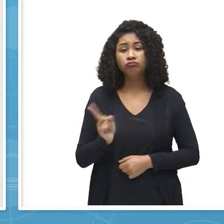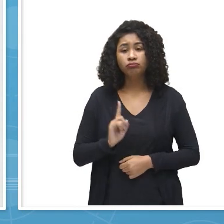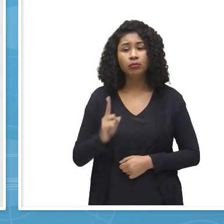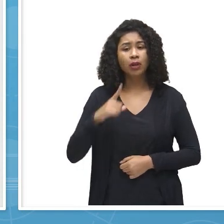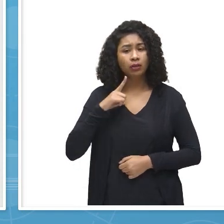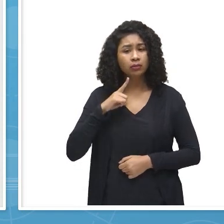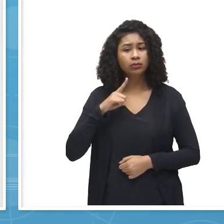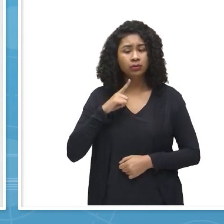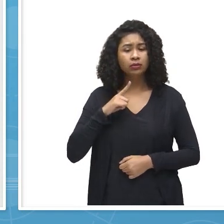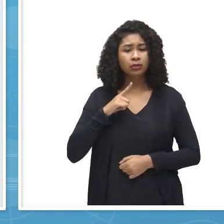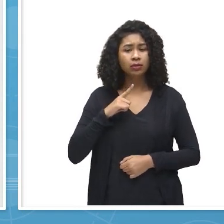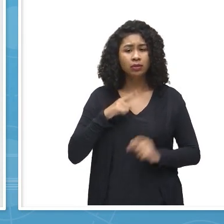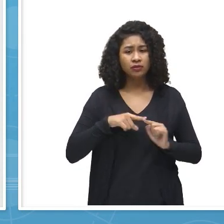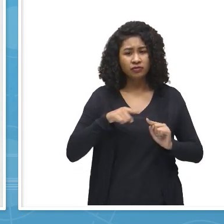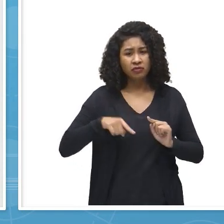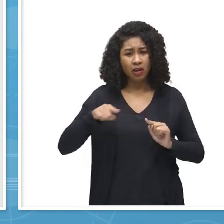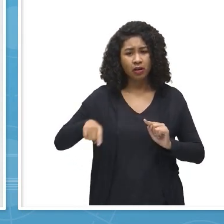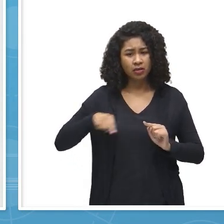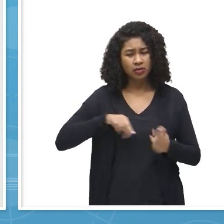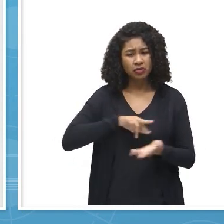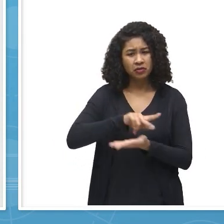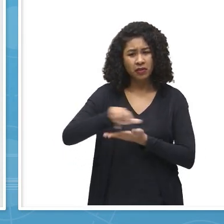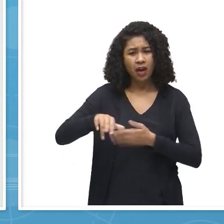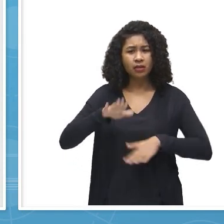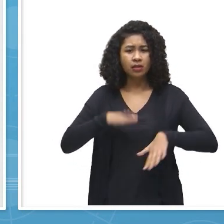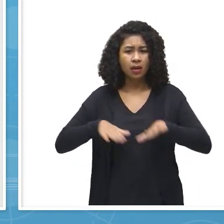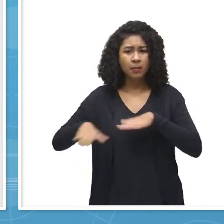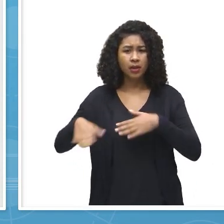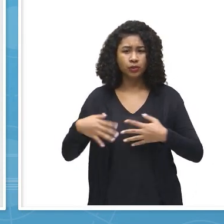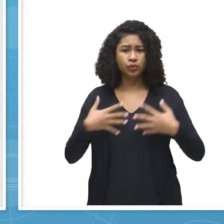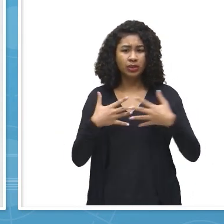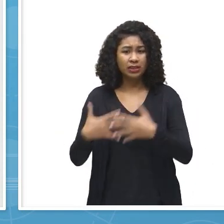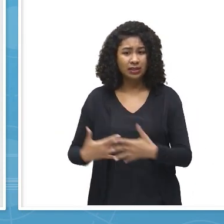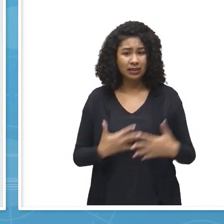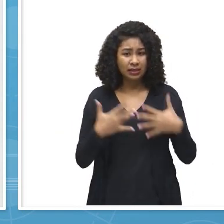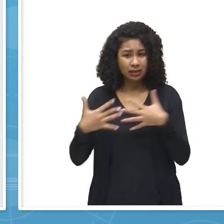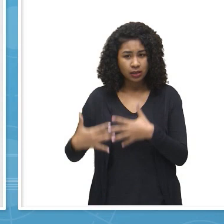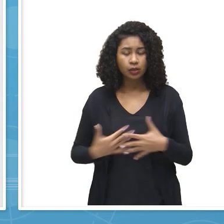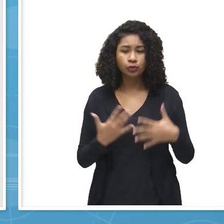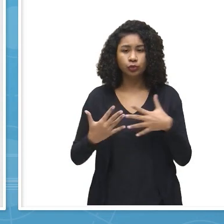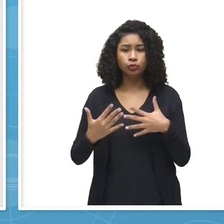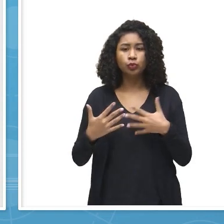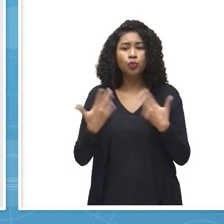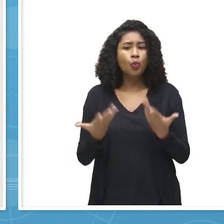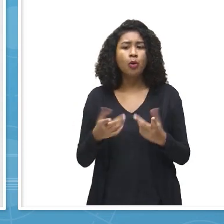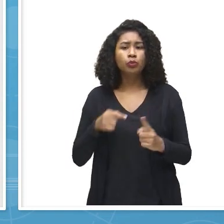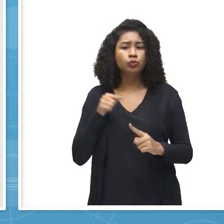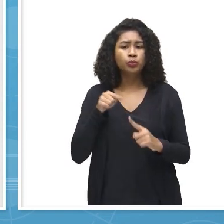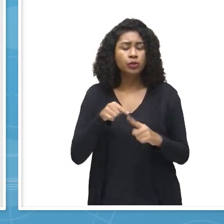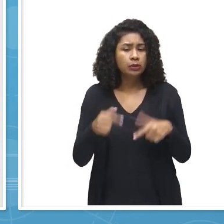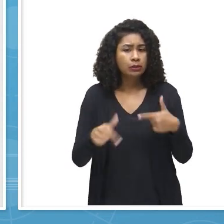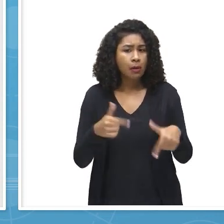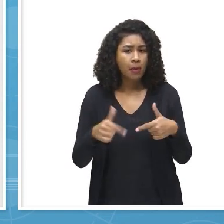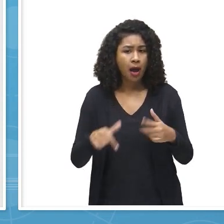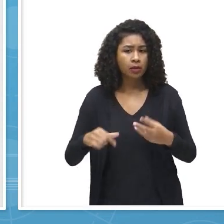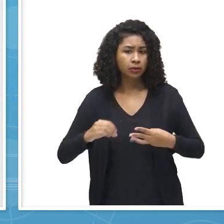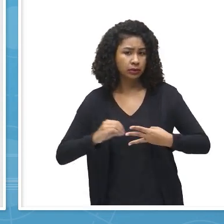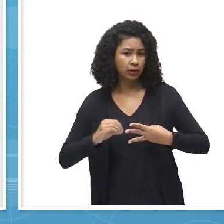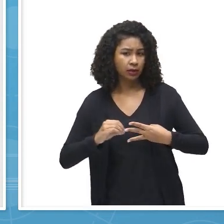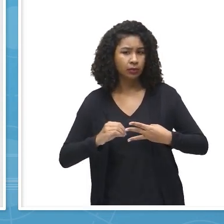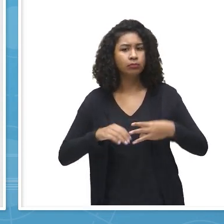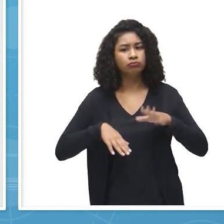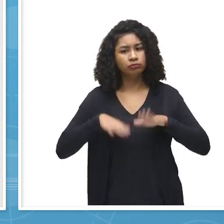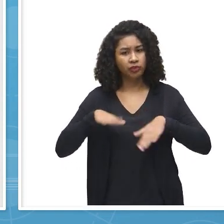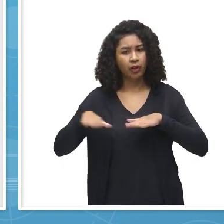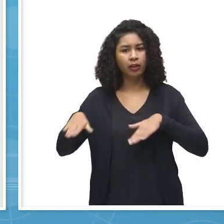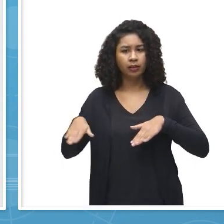diferentes formatos, né? Dependendo do tecido, onde é que ela se encontra, qual é a função dela, tá? Então letra C está errada, tá? Então